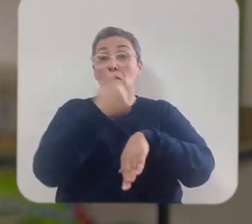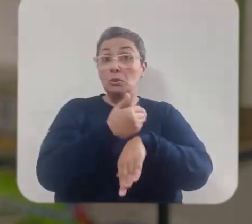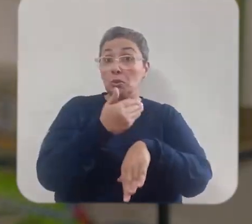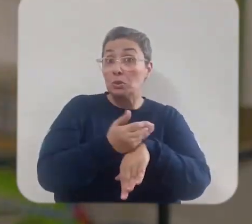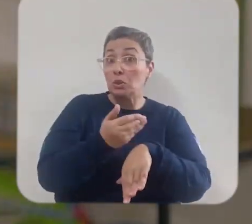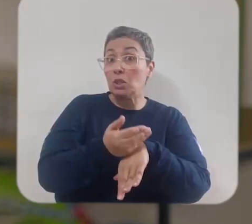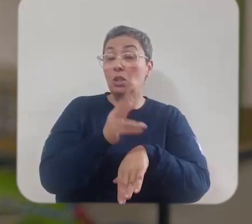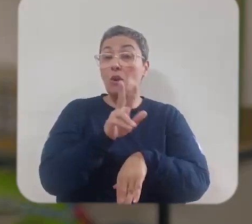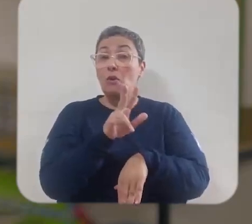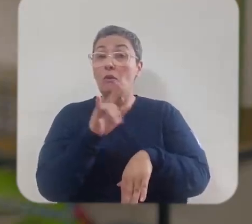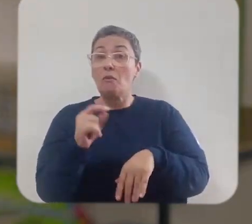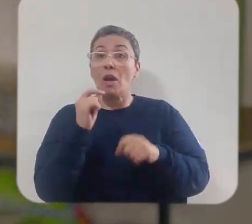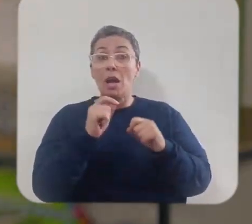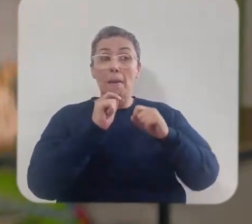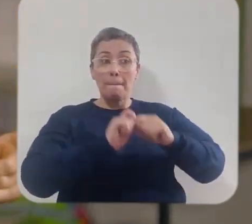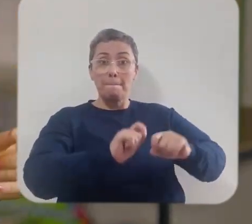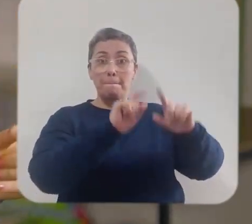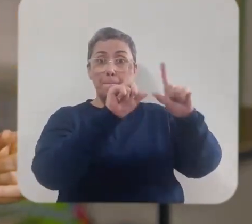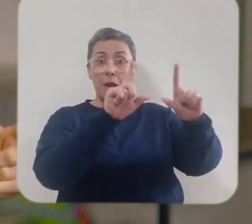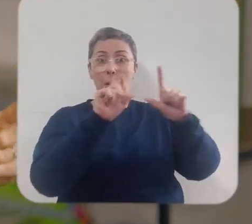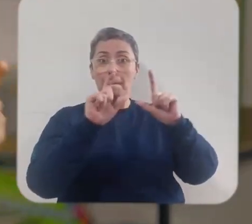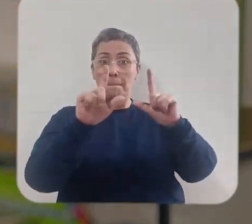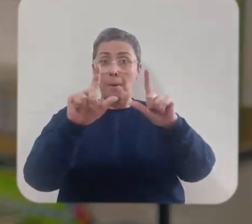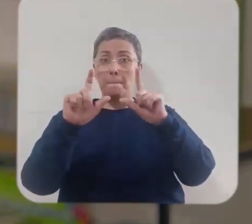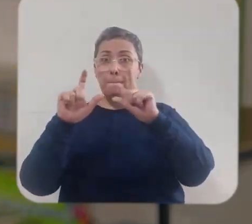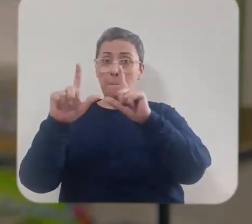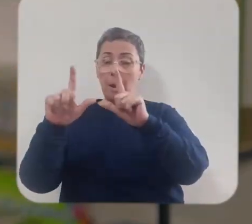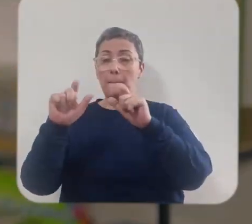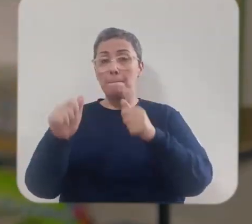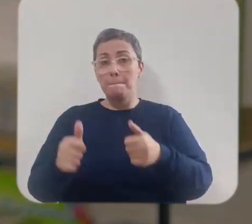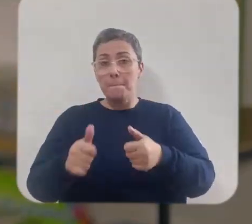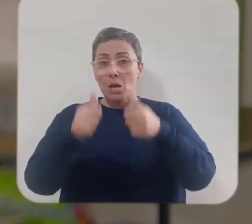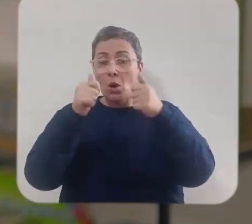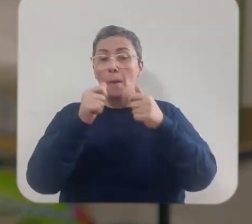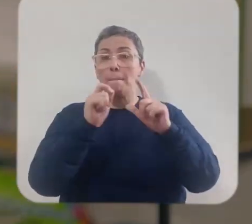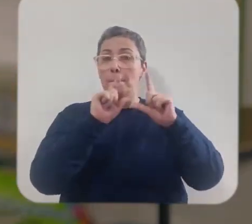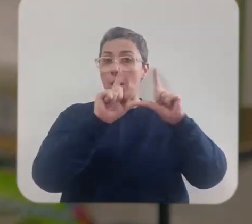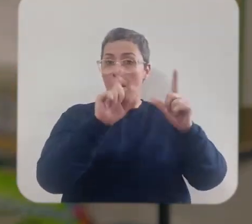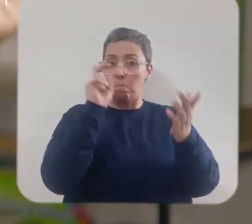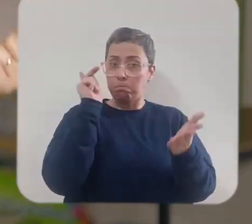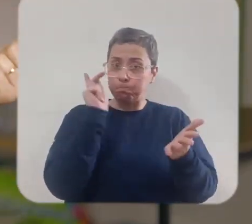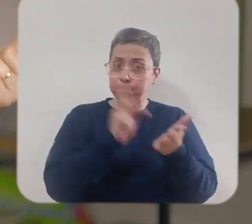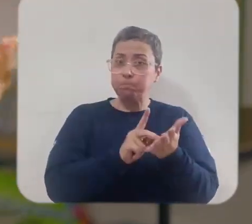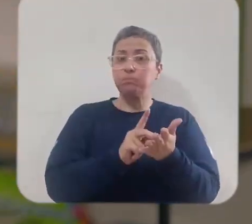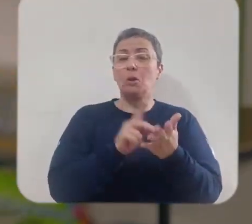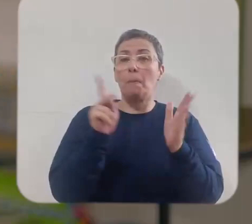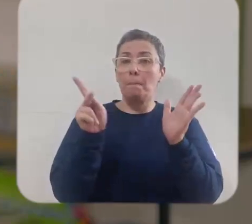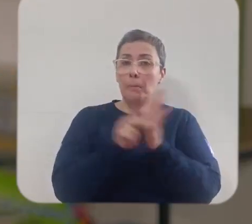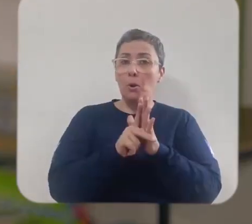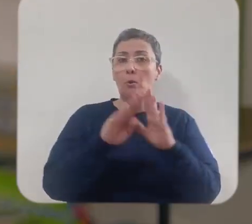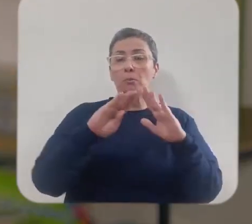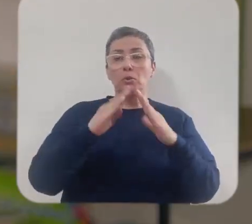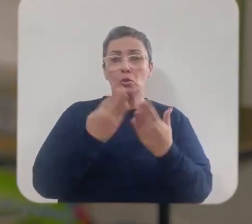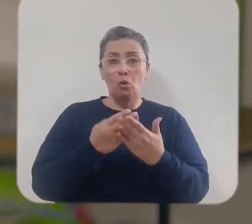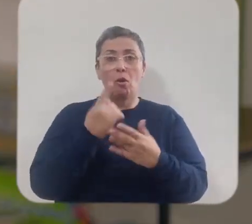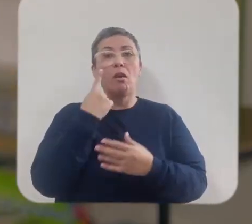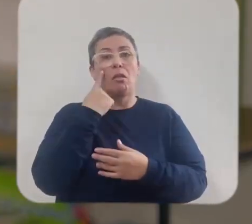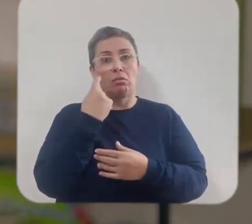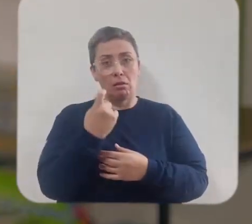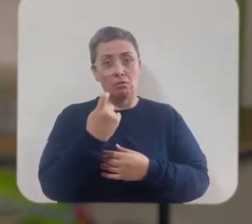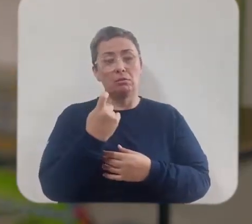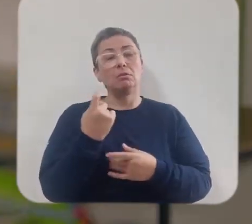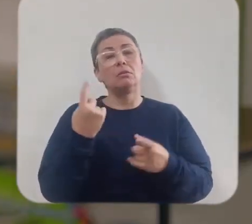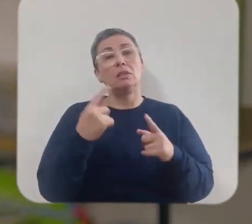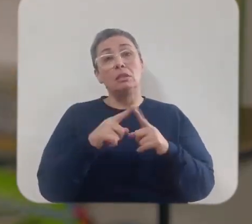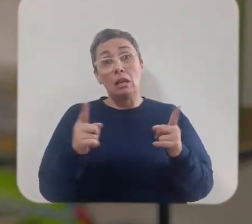rotina que você vai ter imagens, né? Melhor se forem as imagens reais da escola, é mais